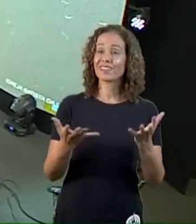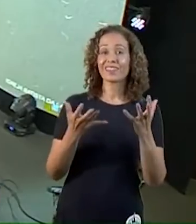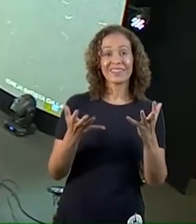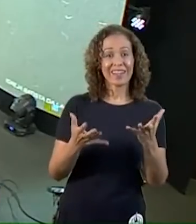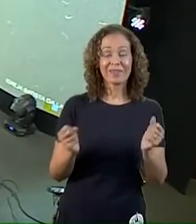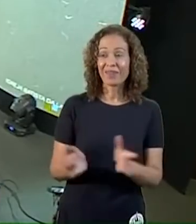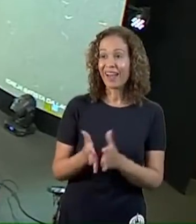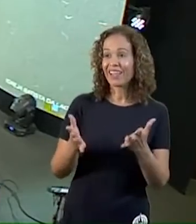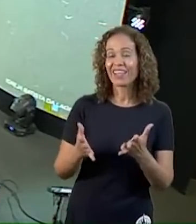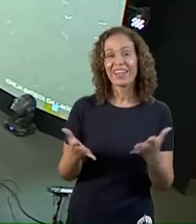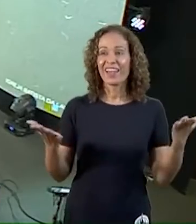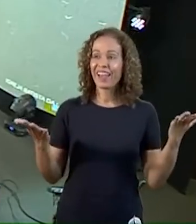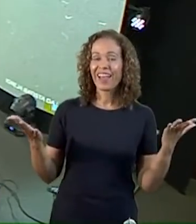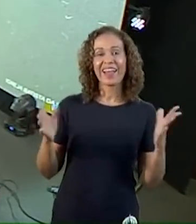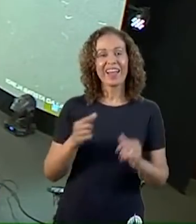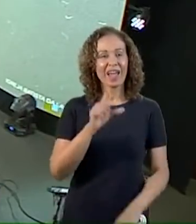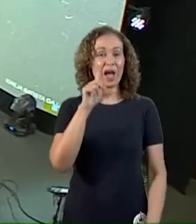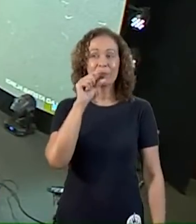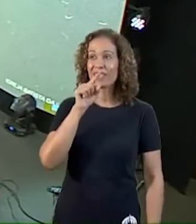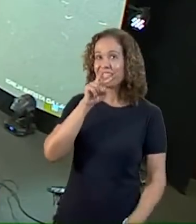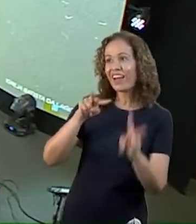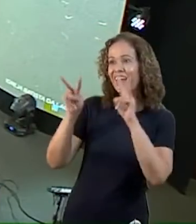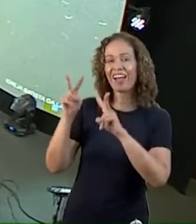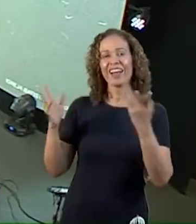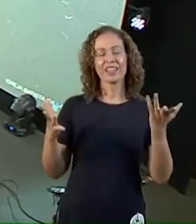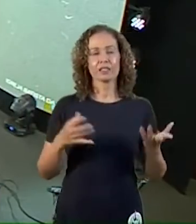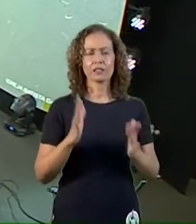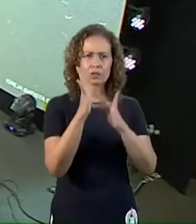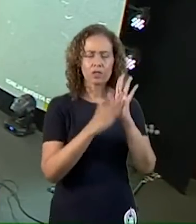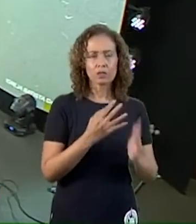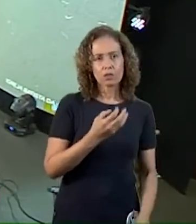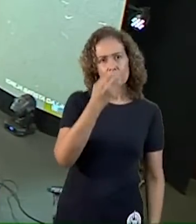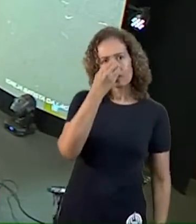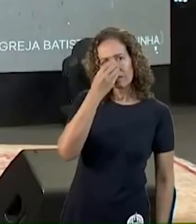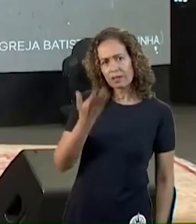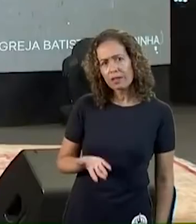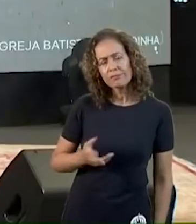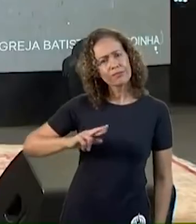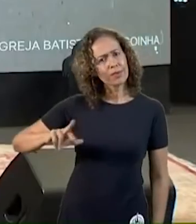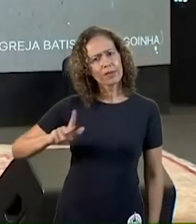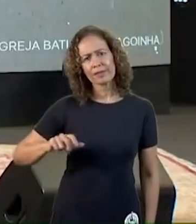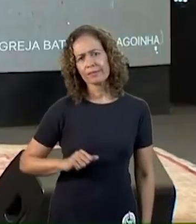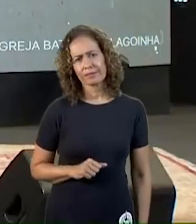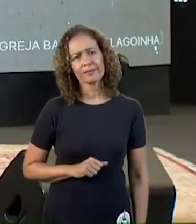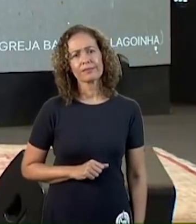voando. Ele não é palhaço de circo. Ele não é apresentador de caldeirão.